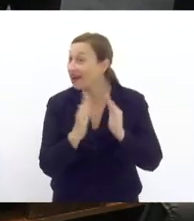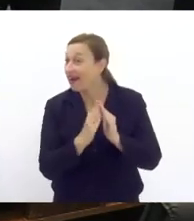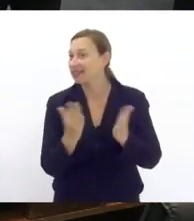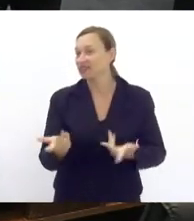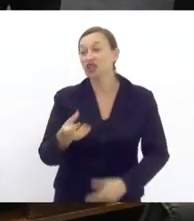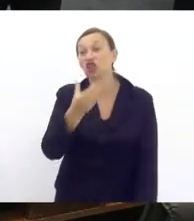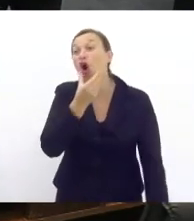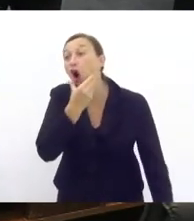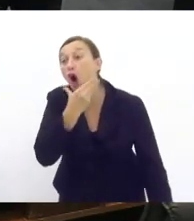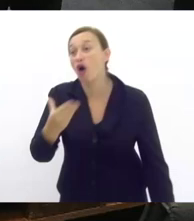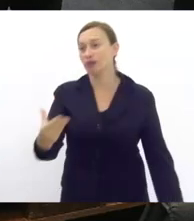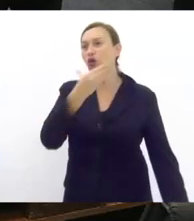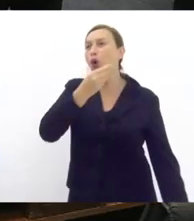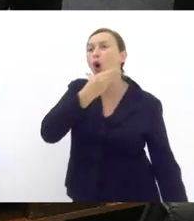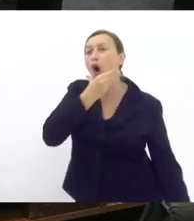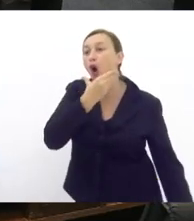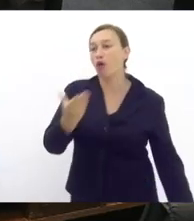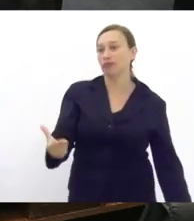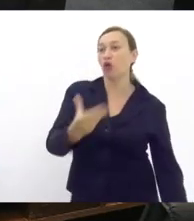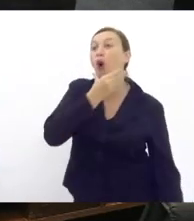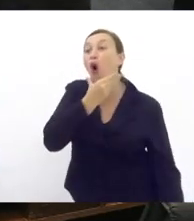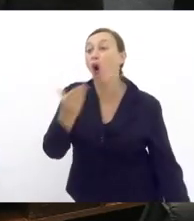Seja homem para assumir seus atos.